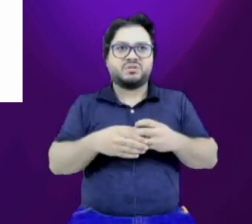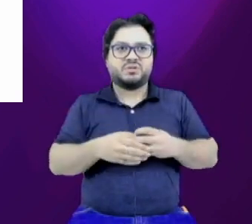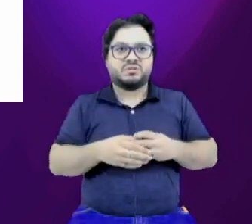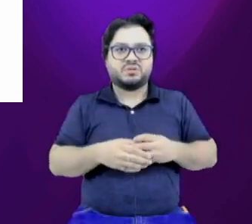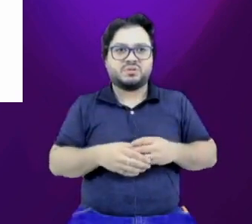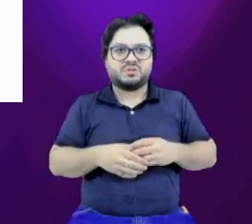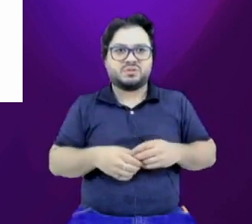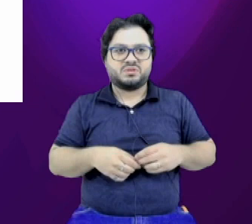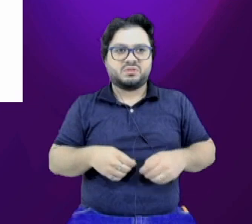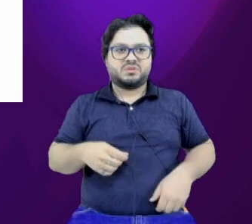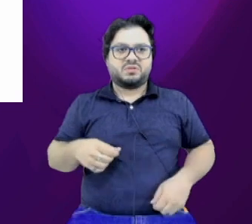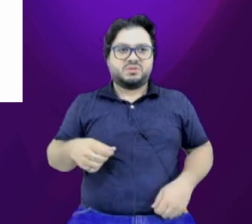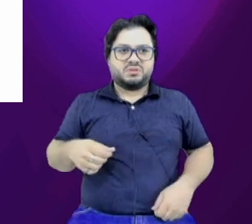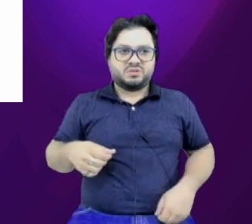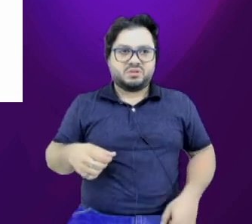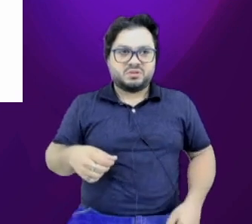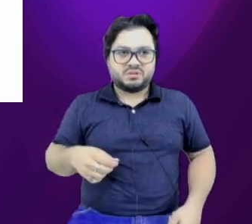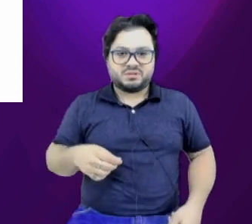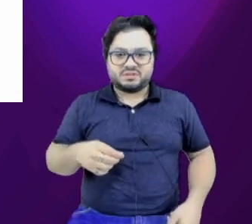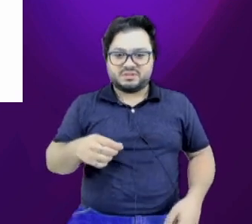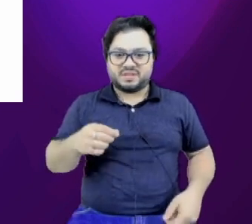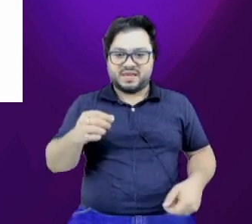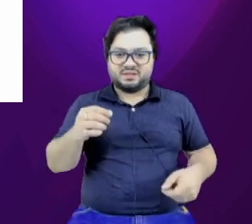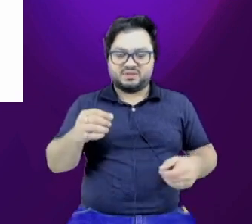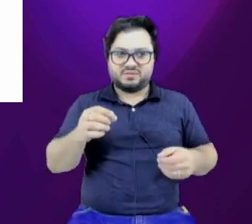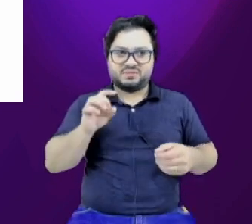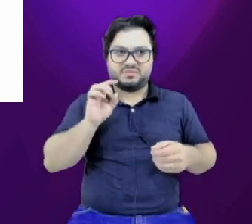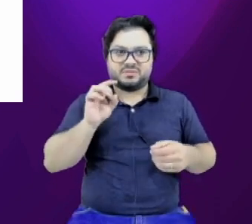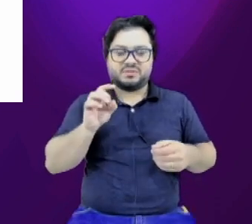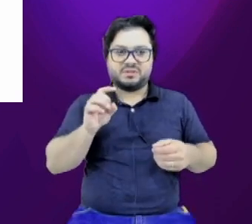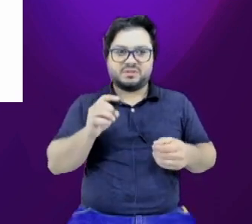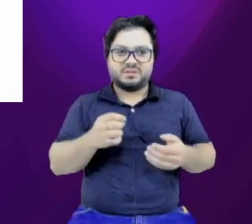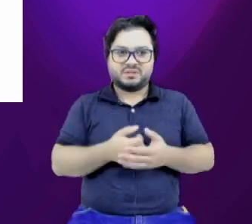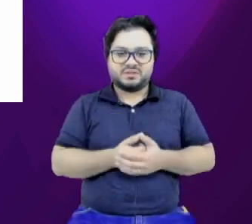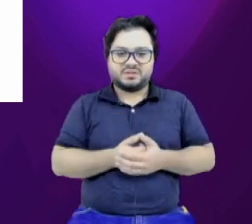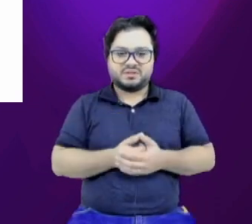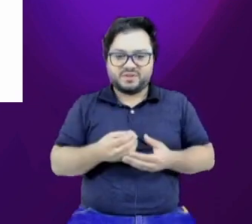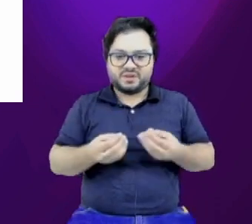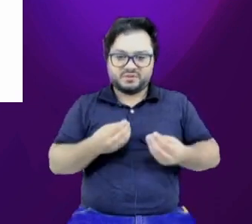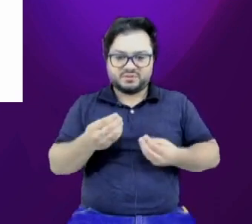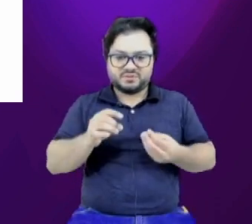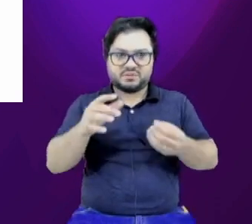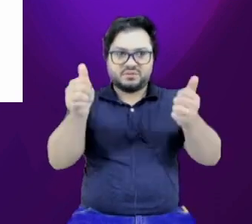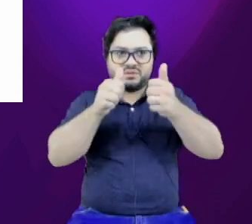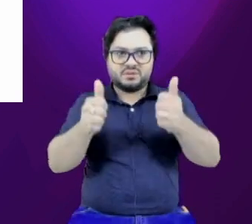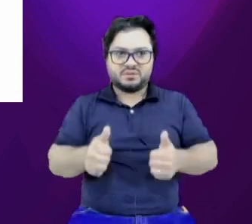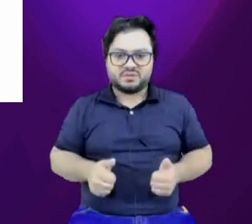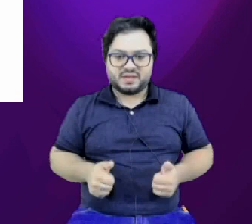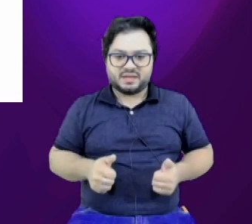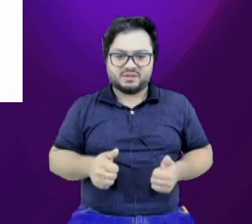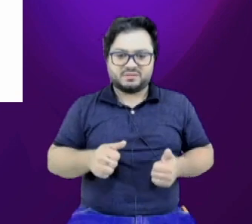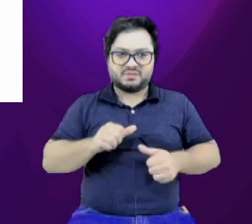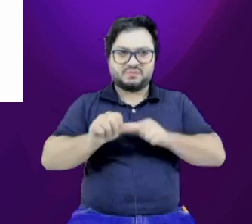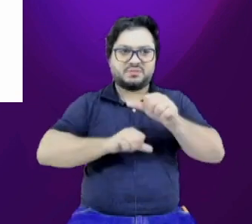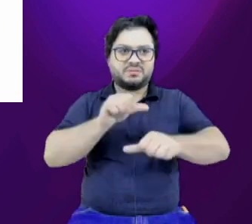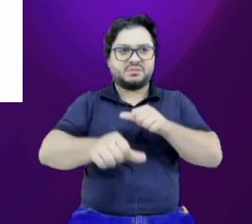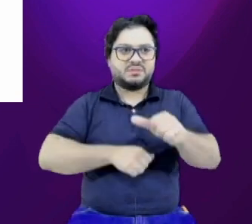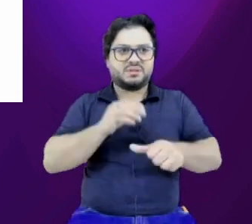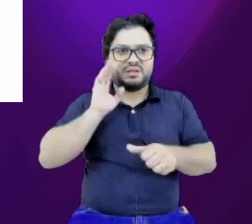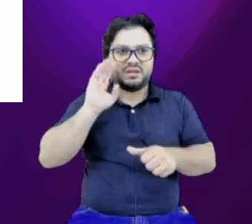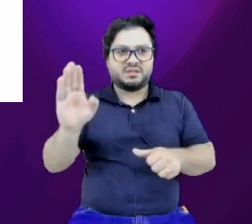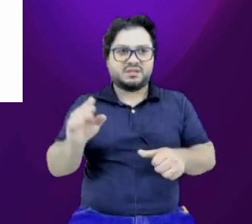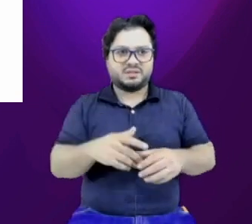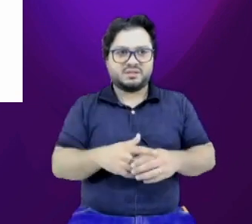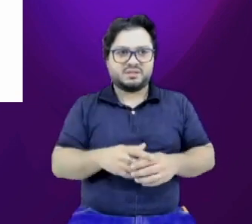testes genômicos, mas apenas pela imagem você já pode ver se tem mutações pontuais, se tem